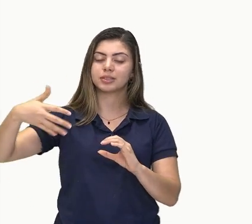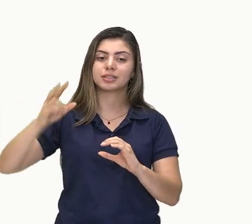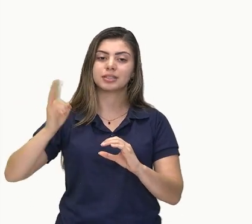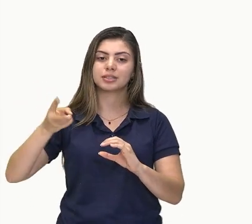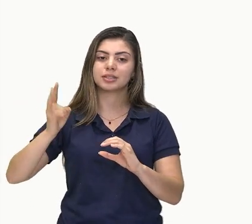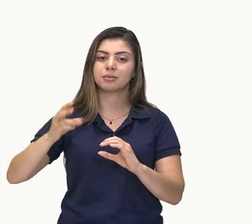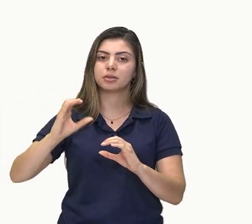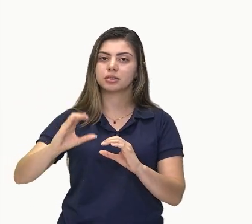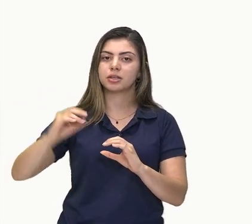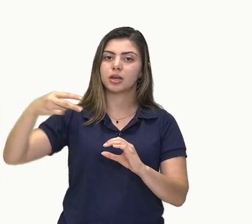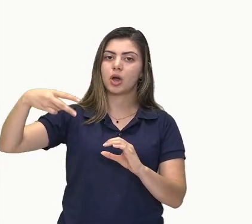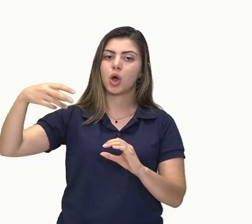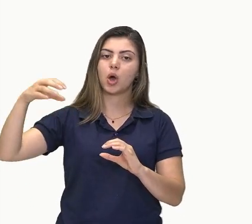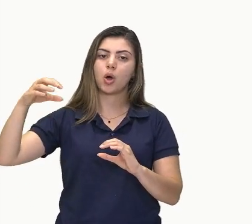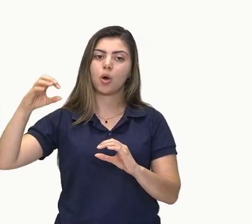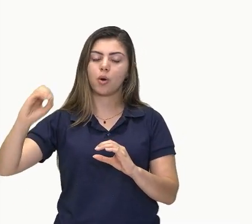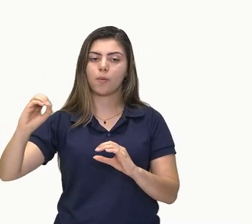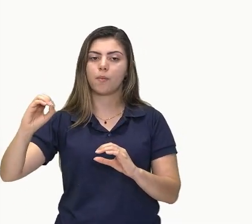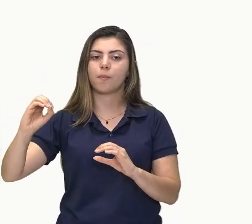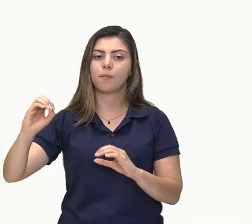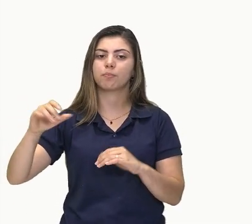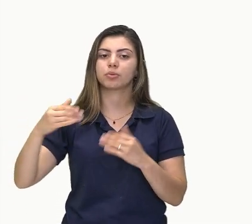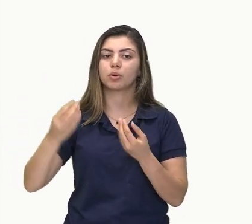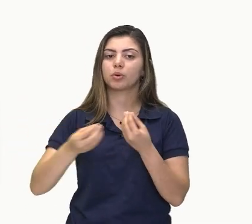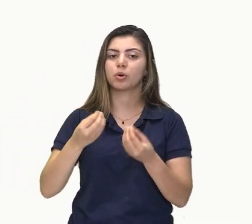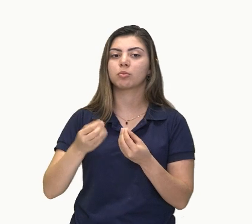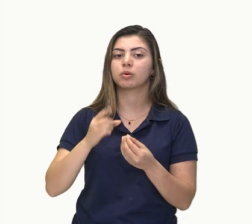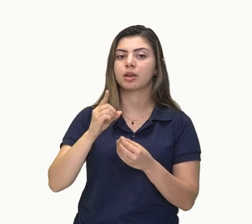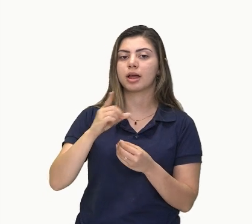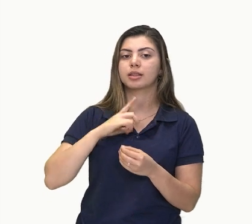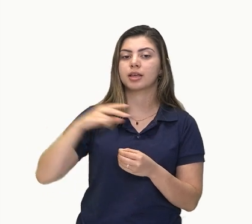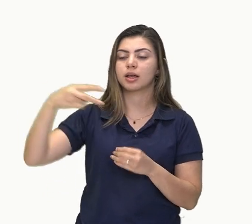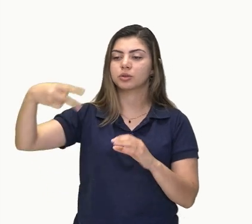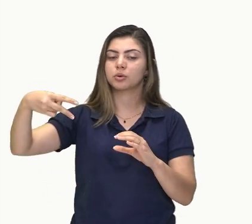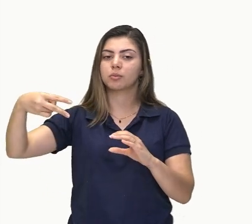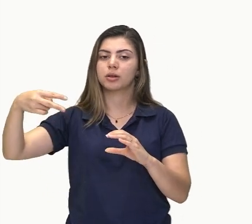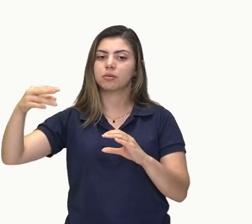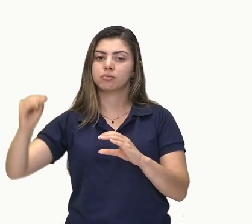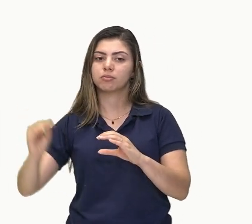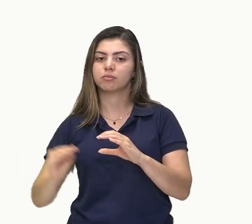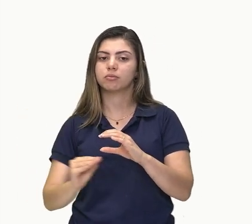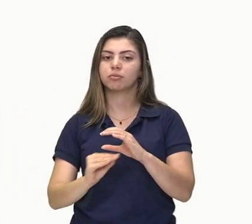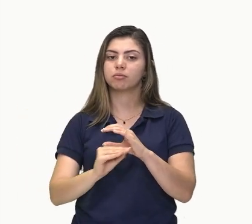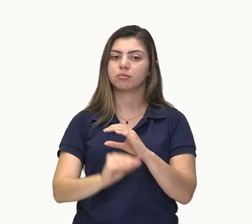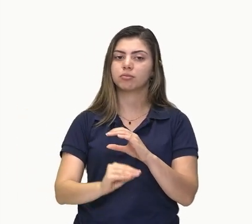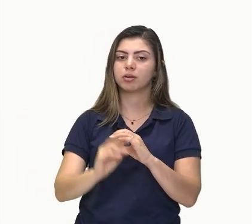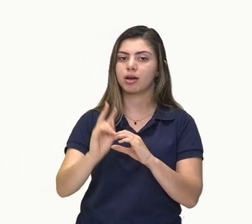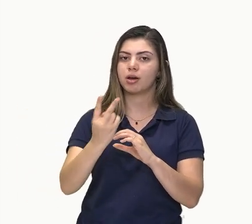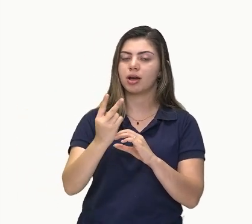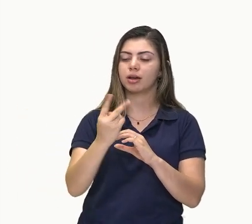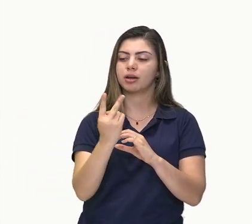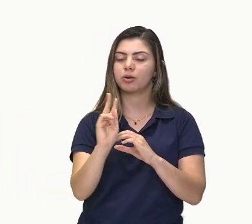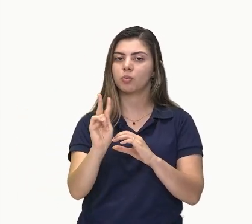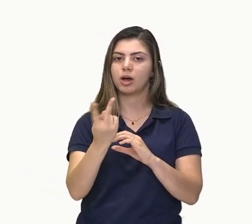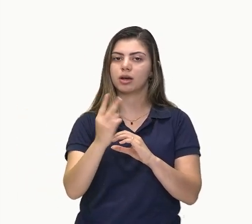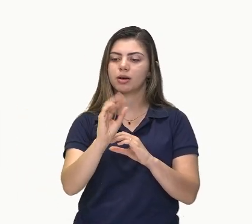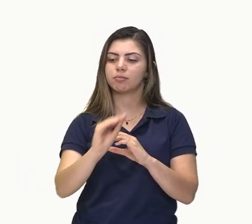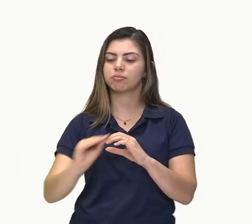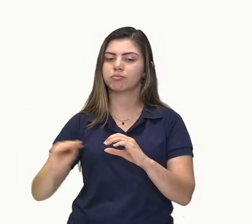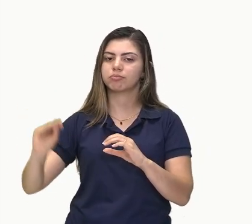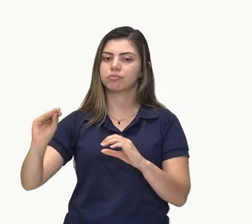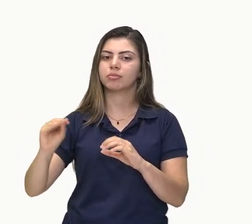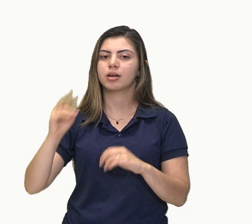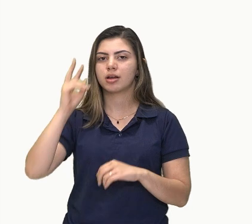Essa dupla vai descer e esse hidrogênio vai para o oxigênio. Que é o contrário que eu tinha mostrado para vocês, tá? Porque